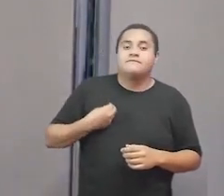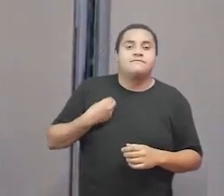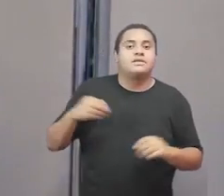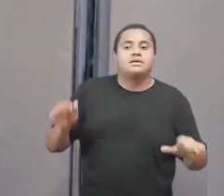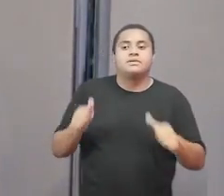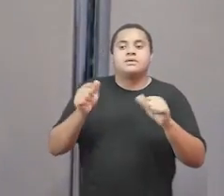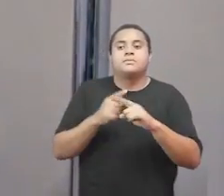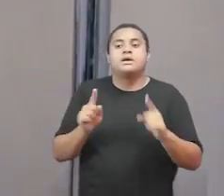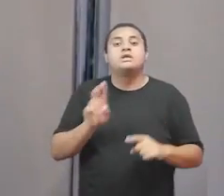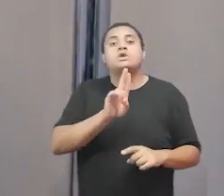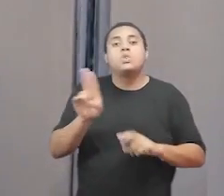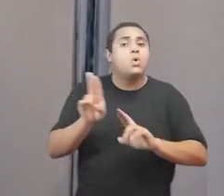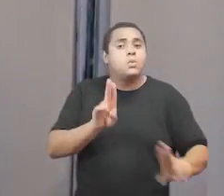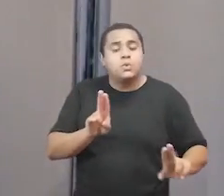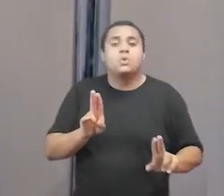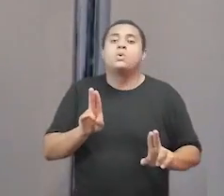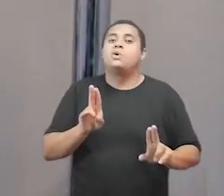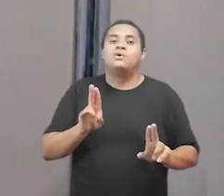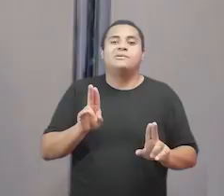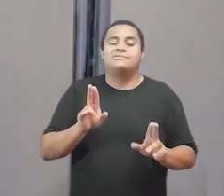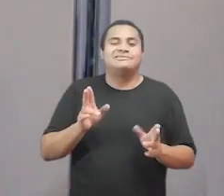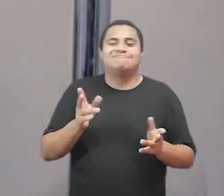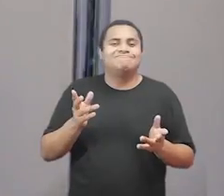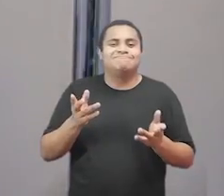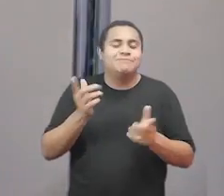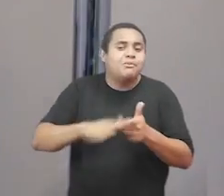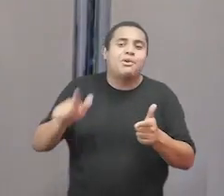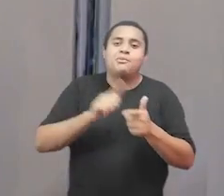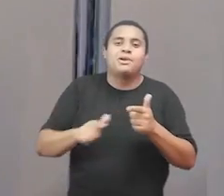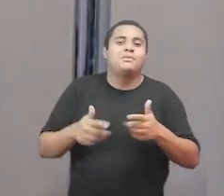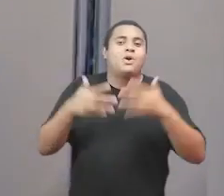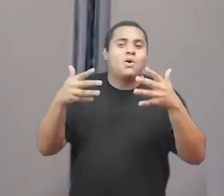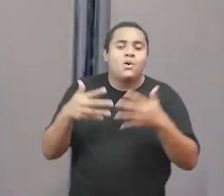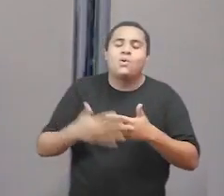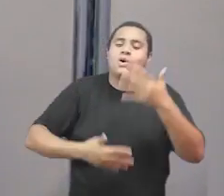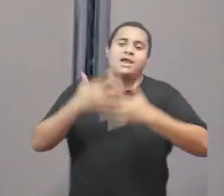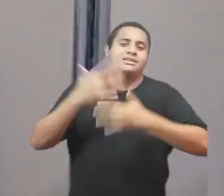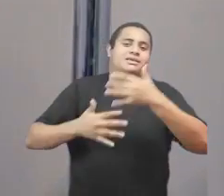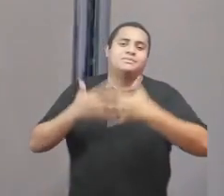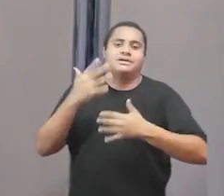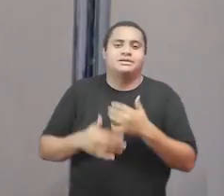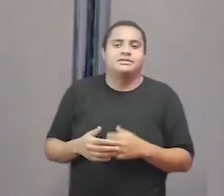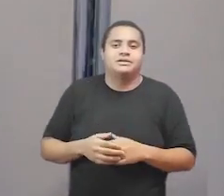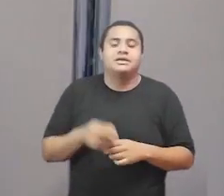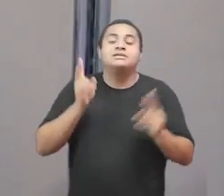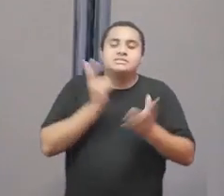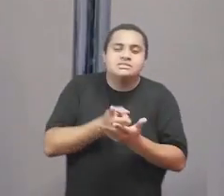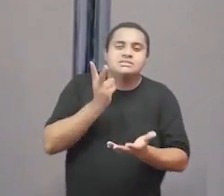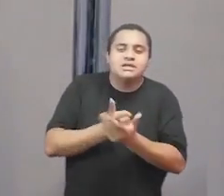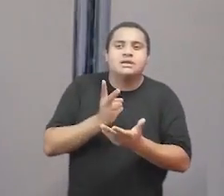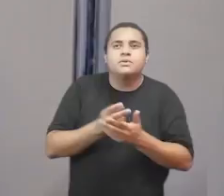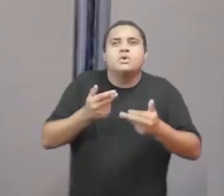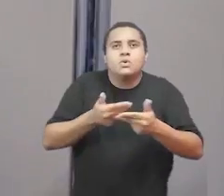vida, velho. Só que esses nomes cagaram tudo desse jeito. E um detalhe interessante é que sempre que surgem fatos na nossa zona de conforto,